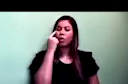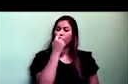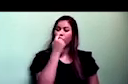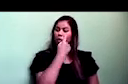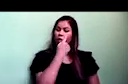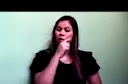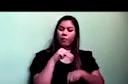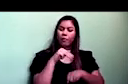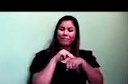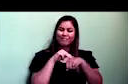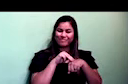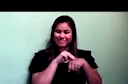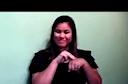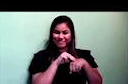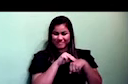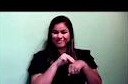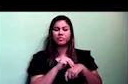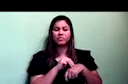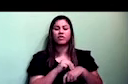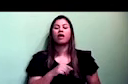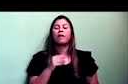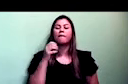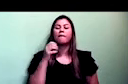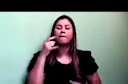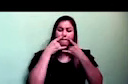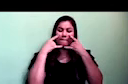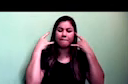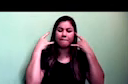uma máscara preta,